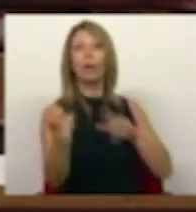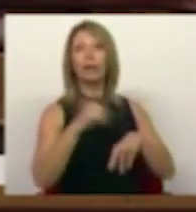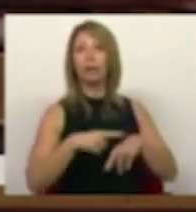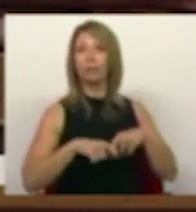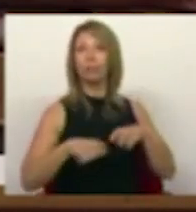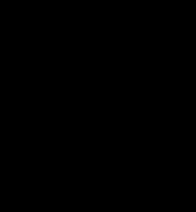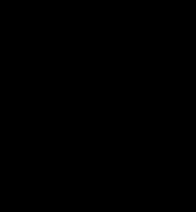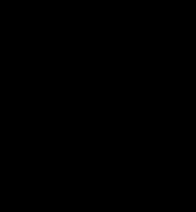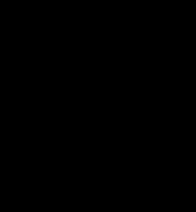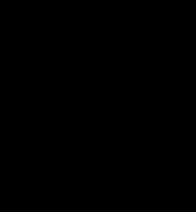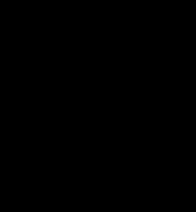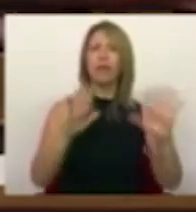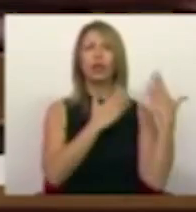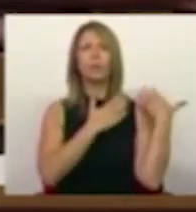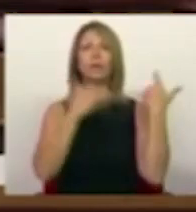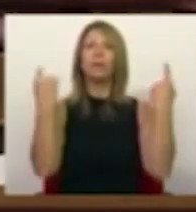legislatura.